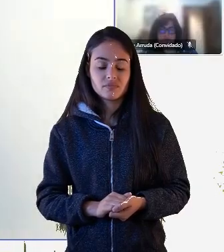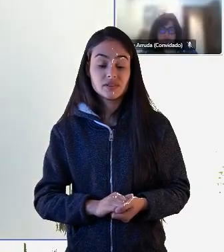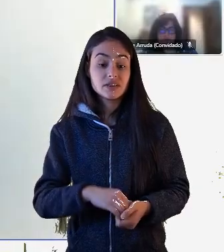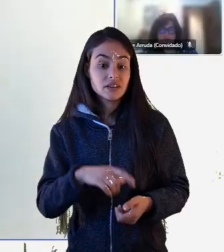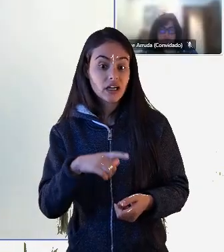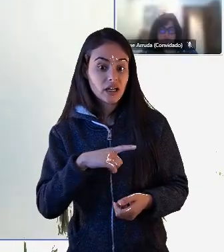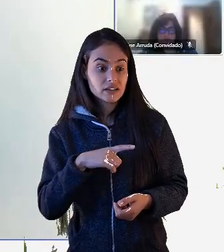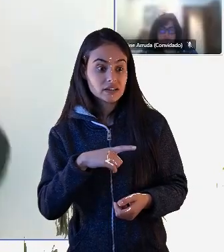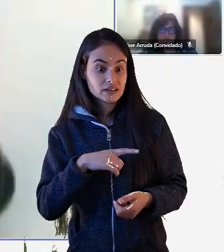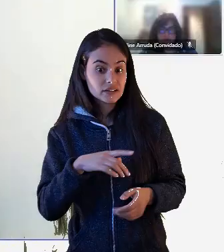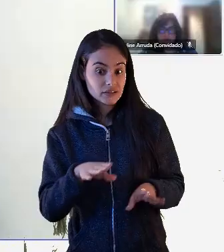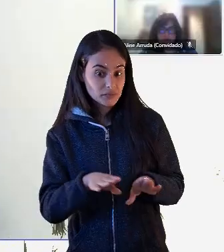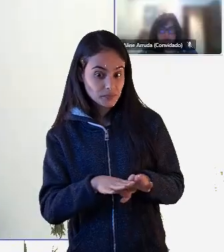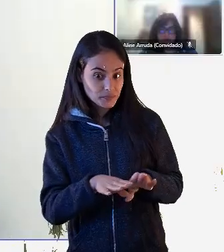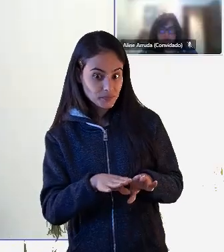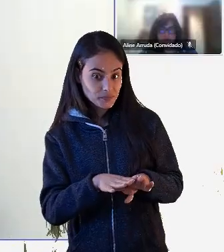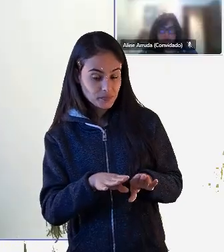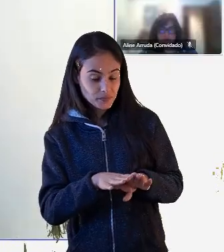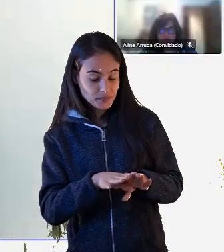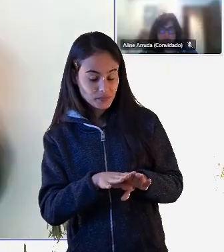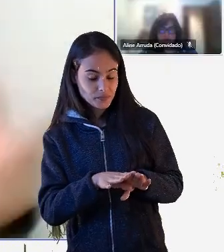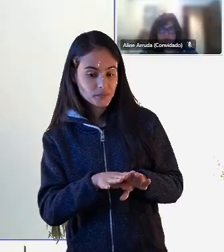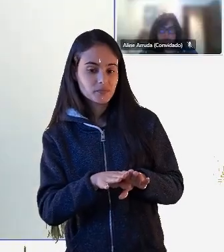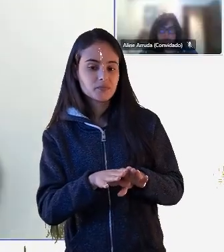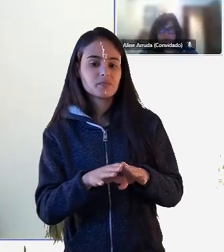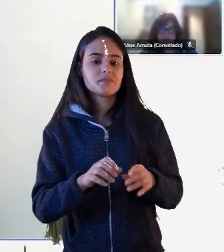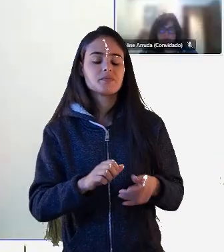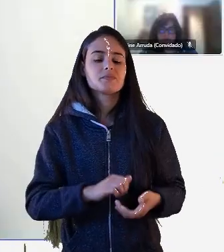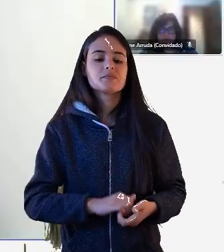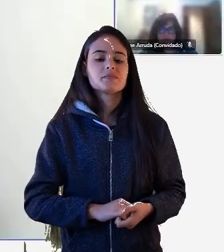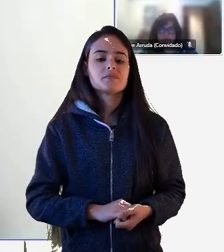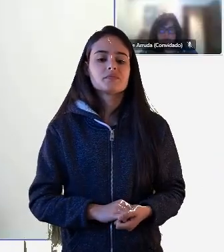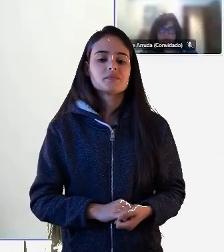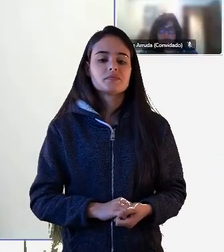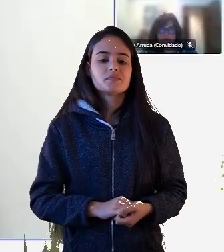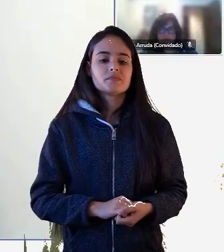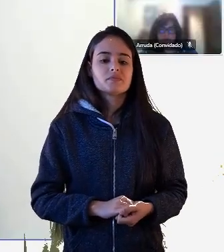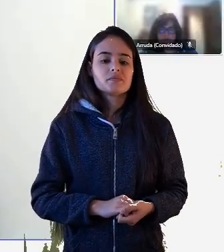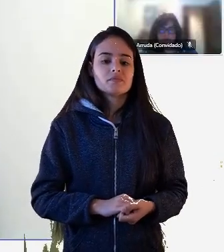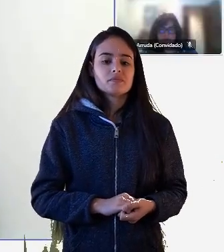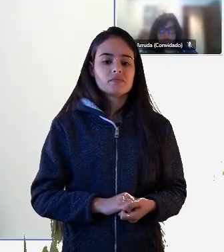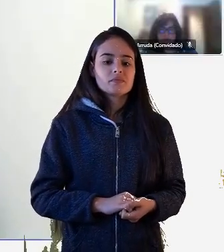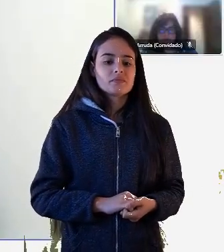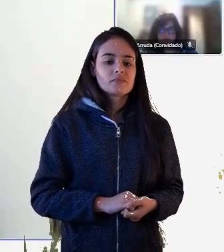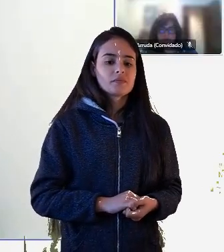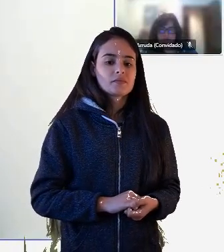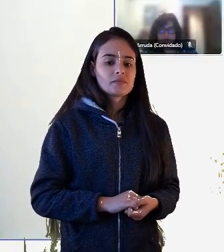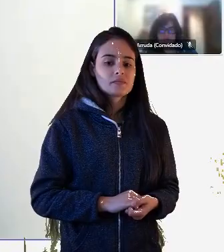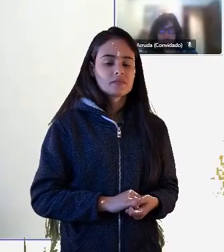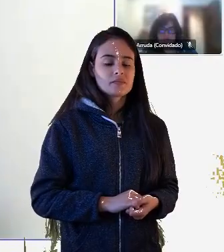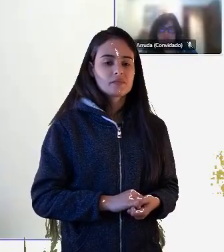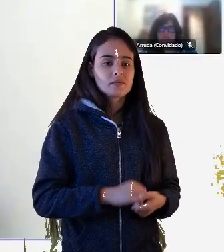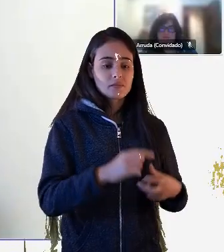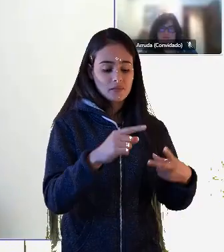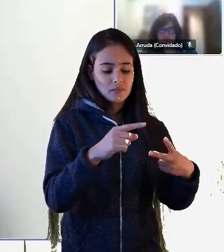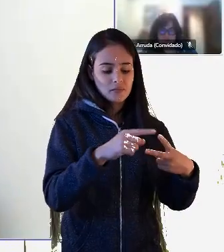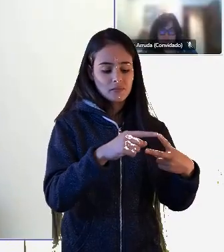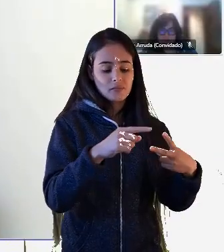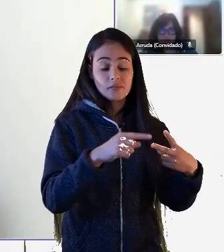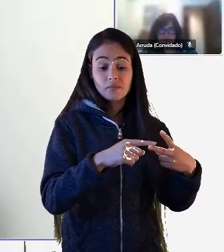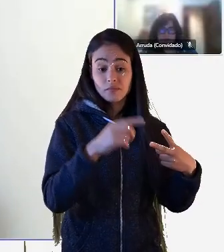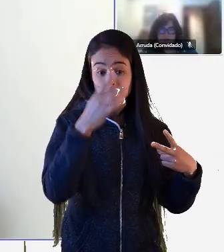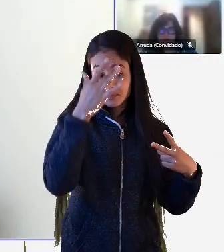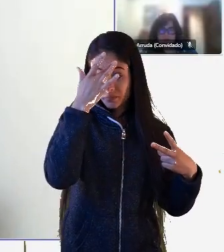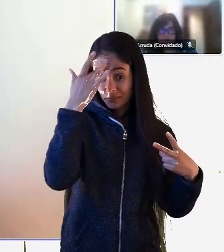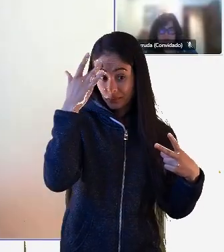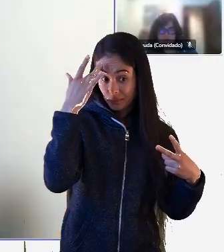nas culturas afros ao oferecer essa programação, sendo que isso tem várias facetas, né? O número de pessoas negras remuneradas, o número